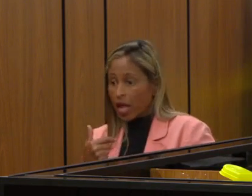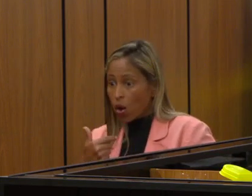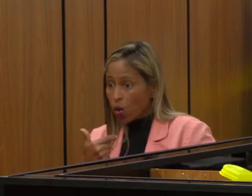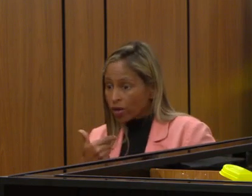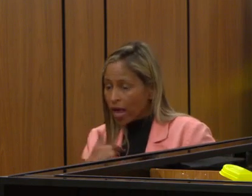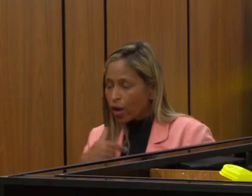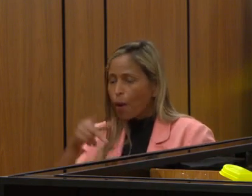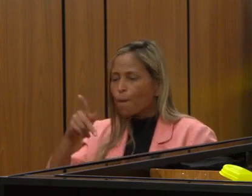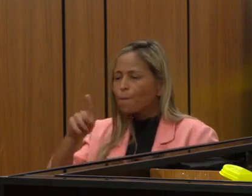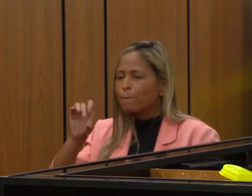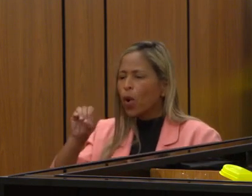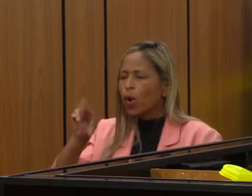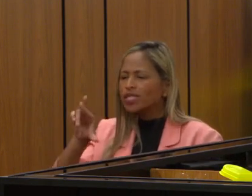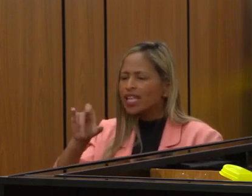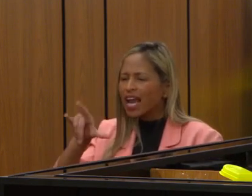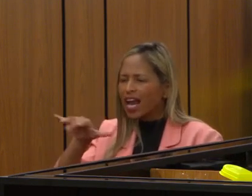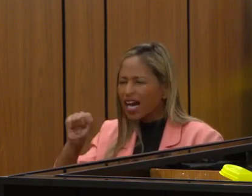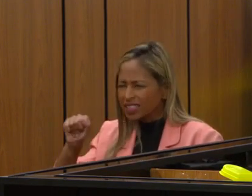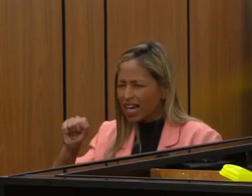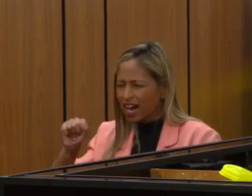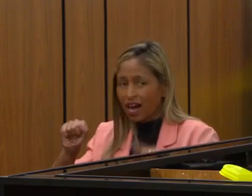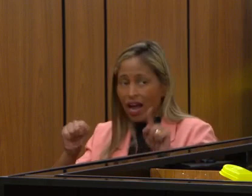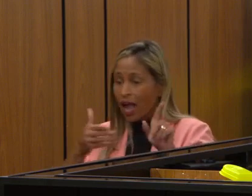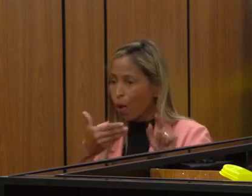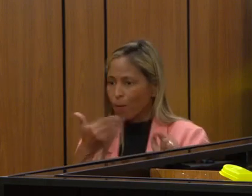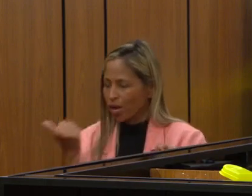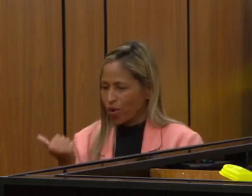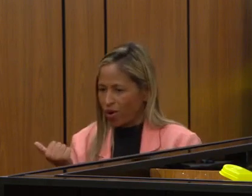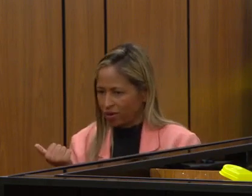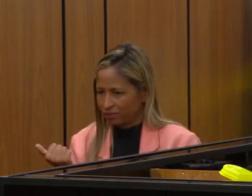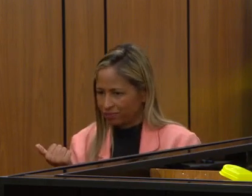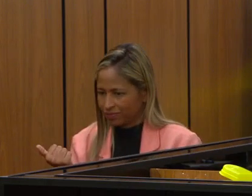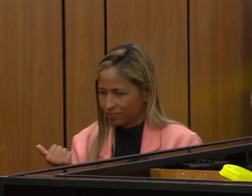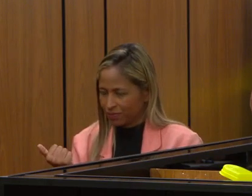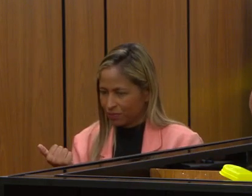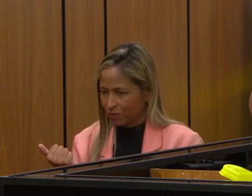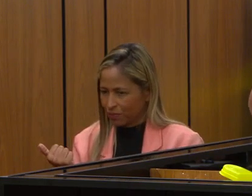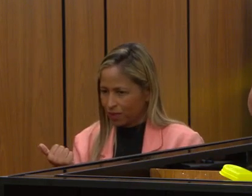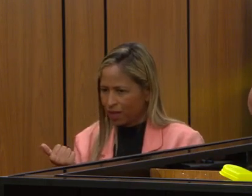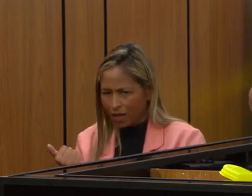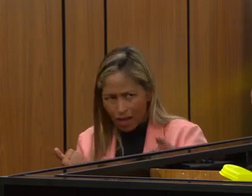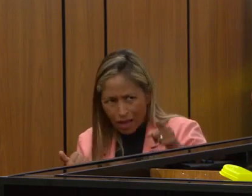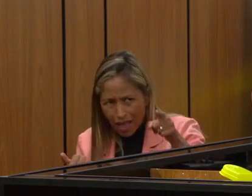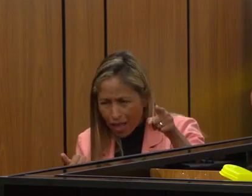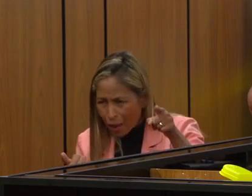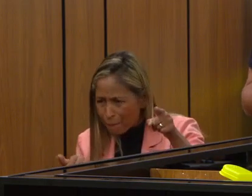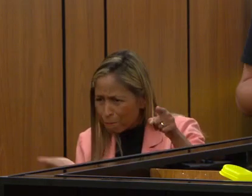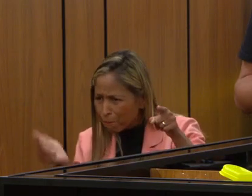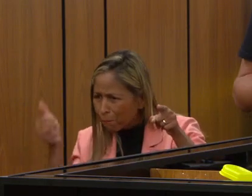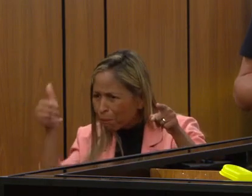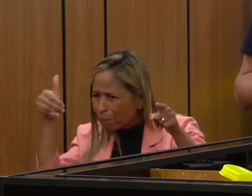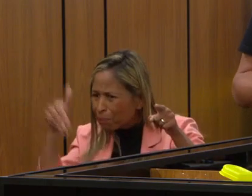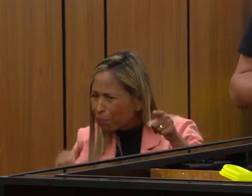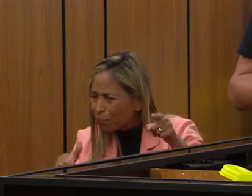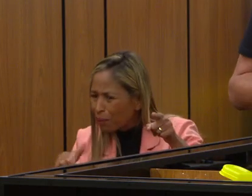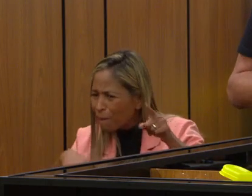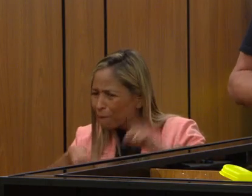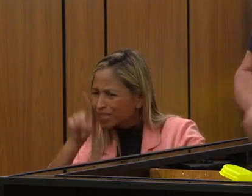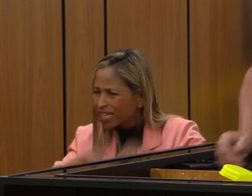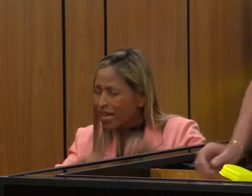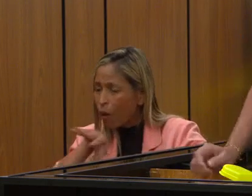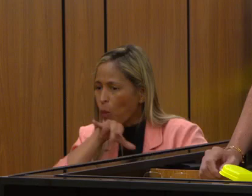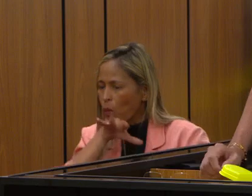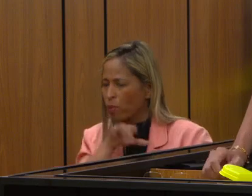porcelana né o melhor e tal foi contratado só que acidente não tem nada a ver com porcelana material é